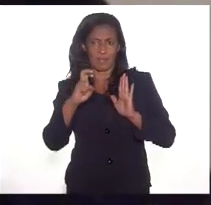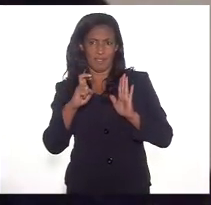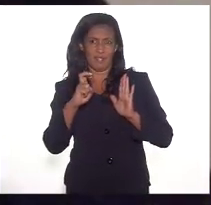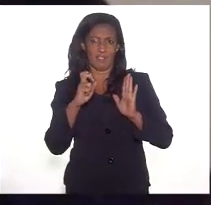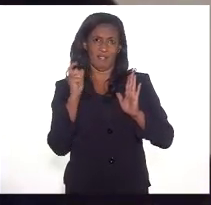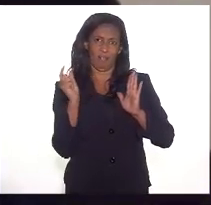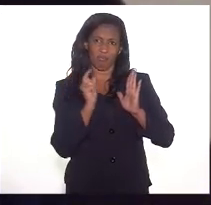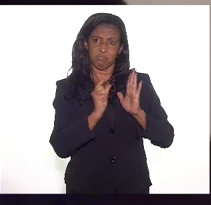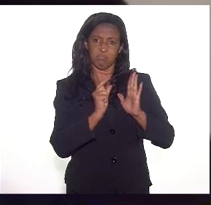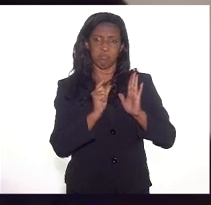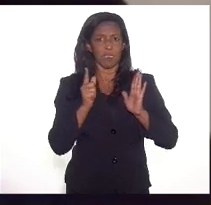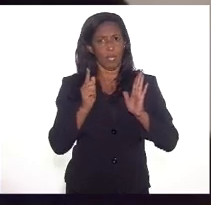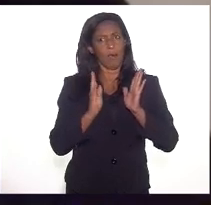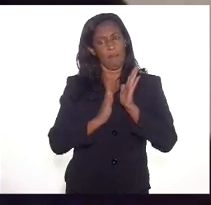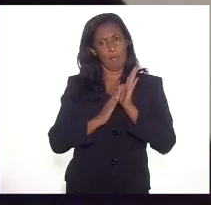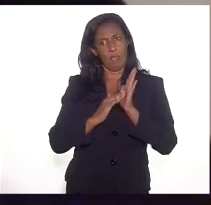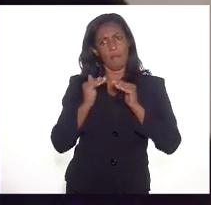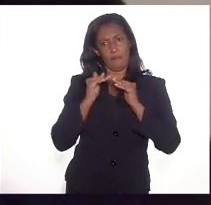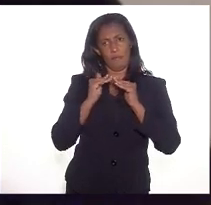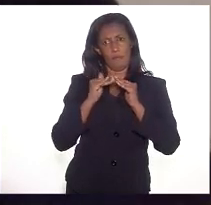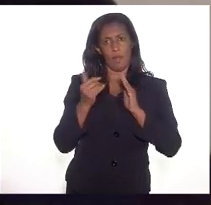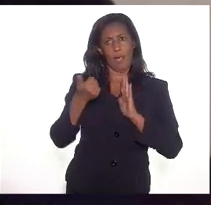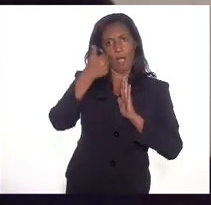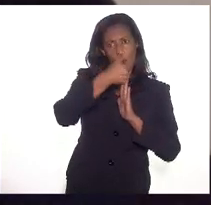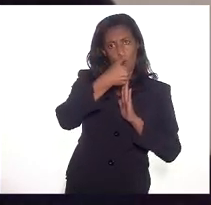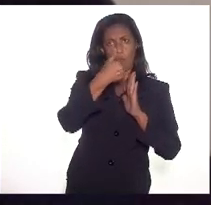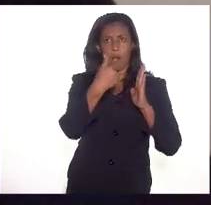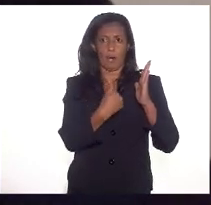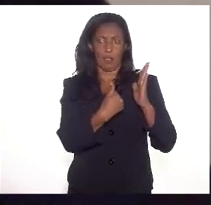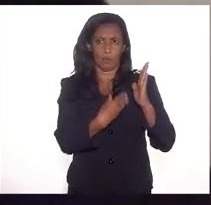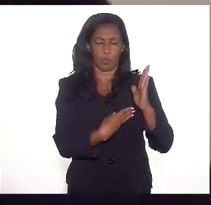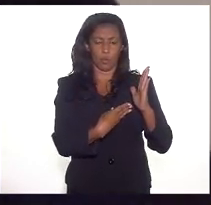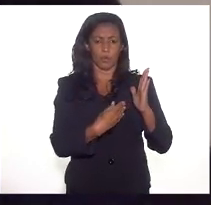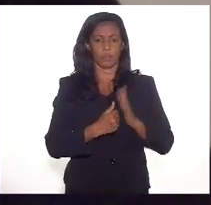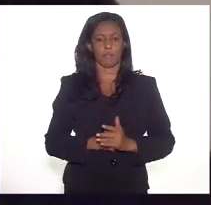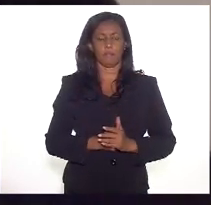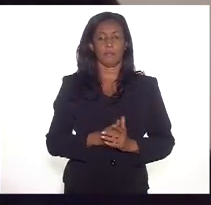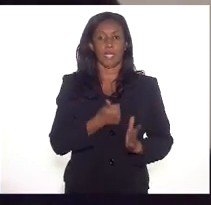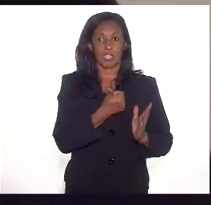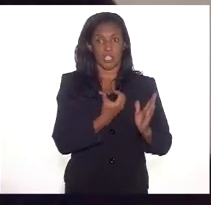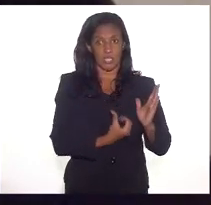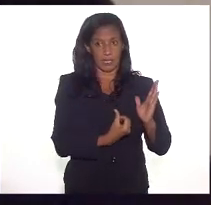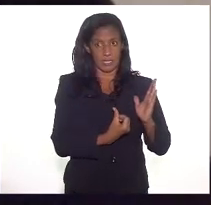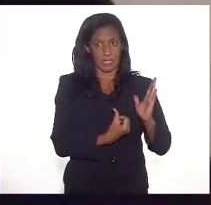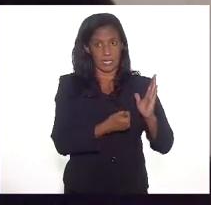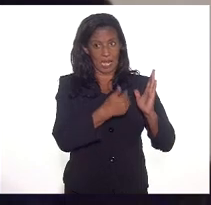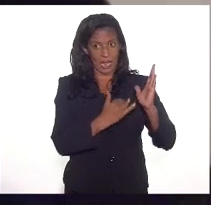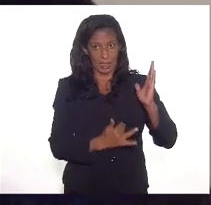parecer favorável à emenda 1 a 14, da 16 a